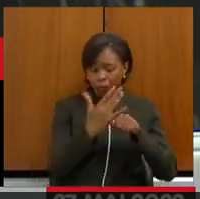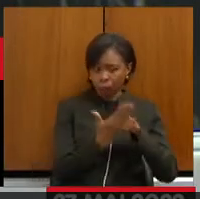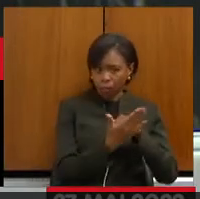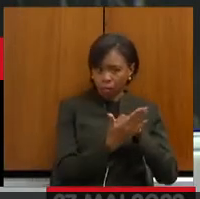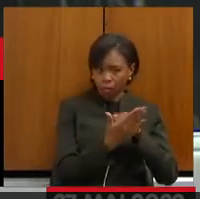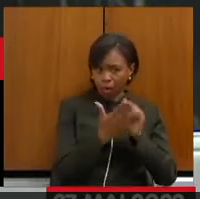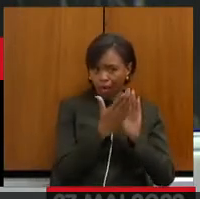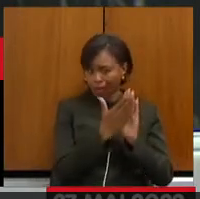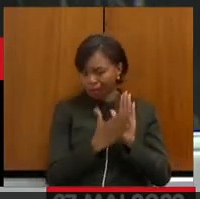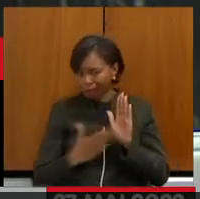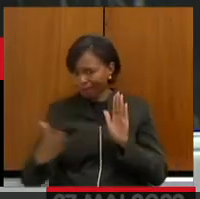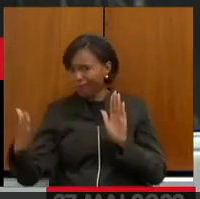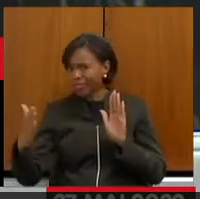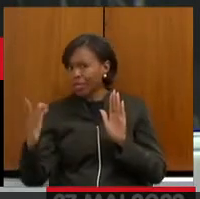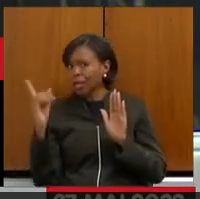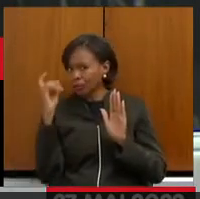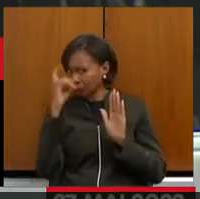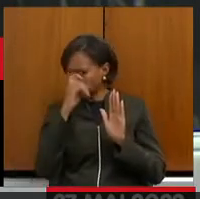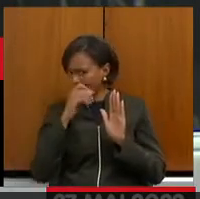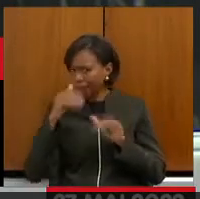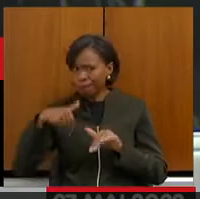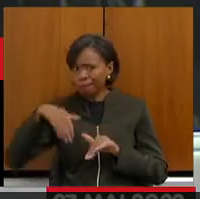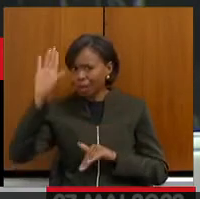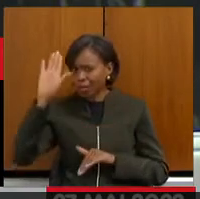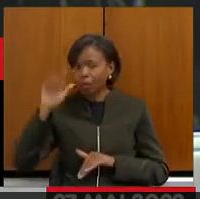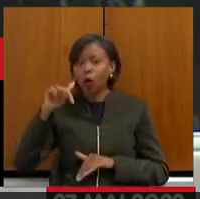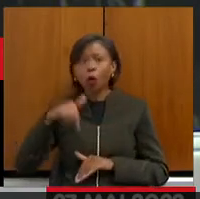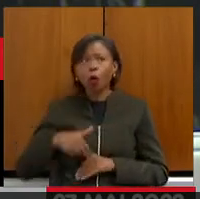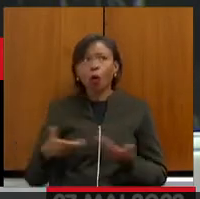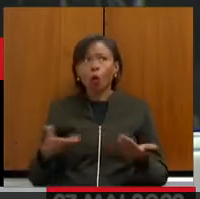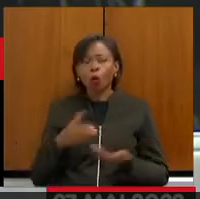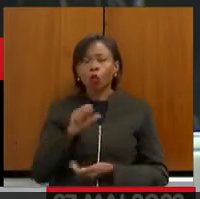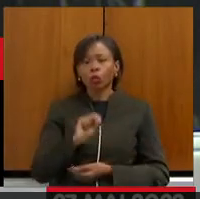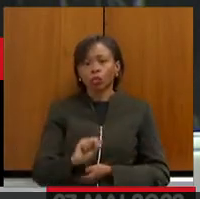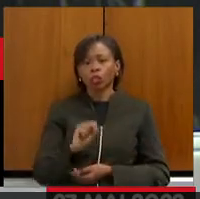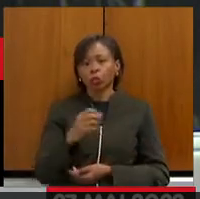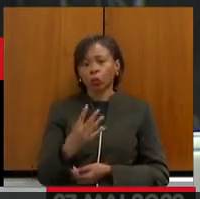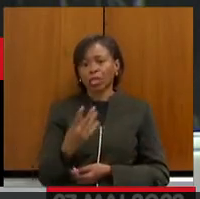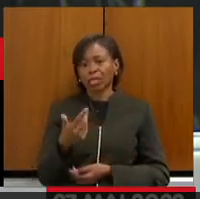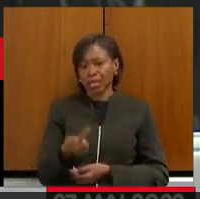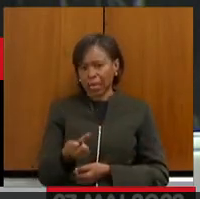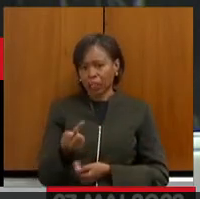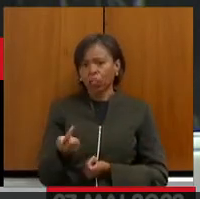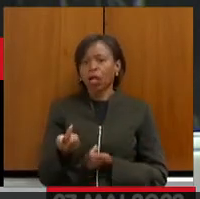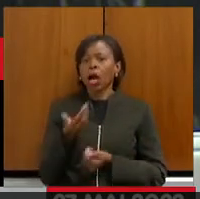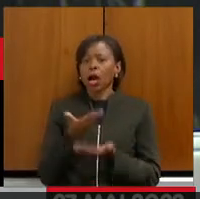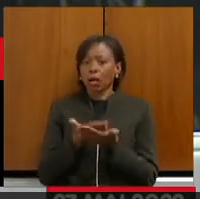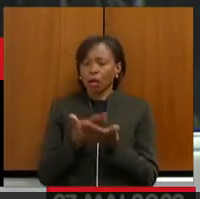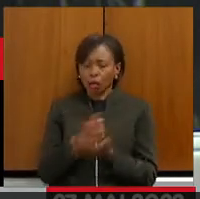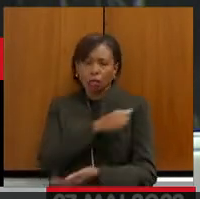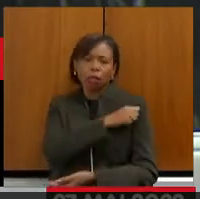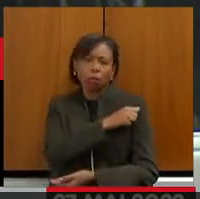muito complicado a nossa escola hoje ela tem 847 jovens de 12 a 17